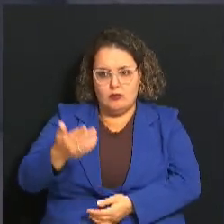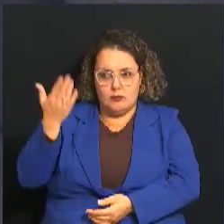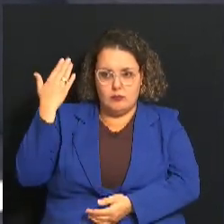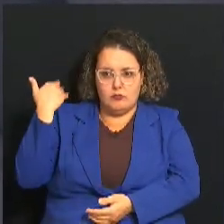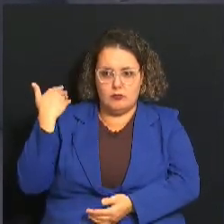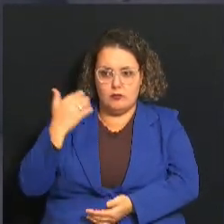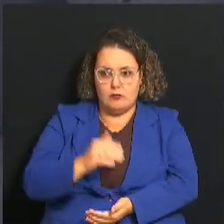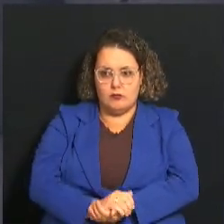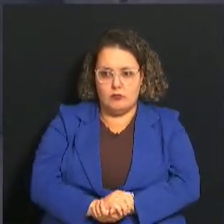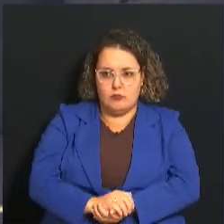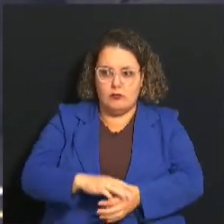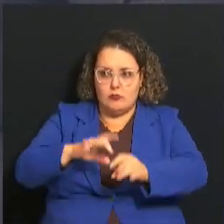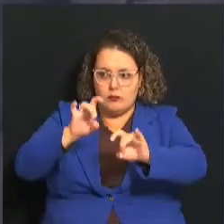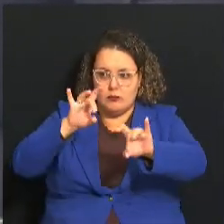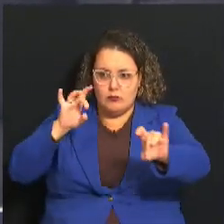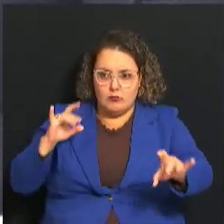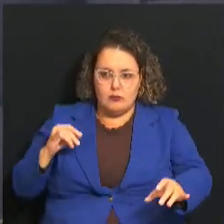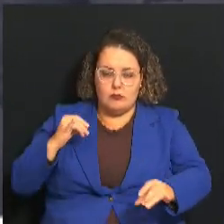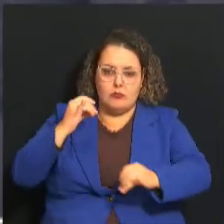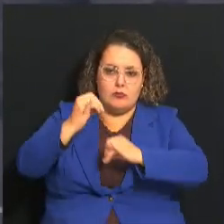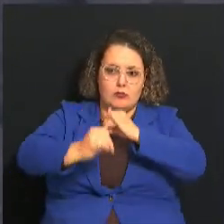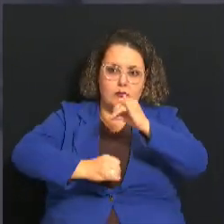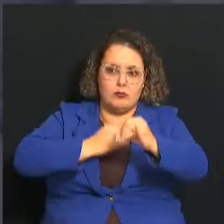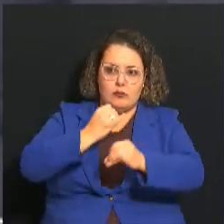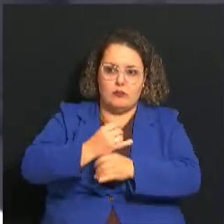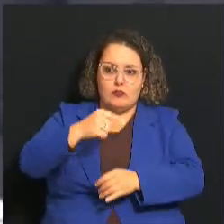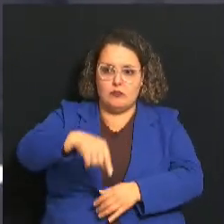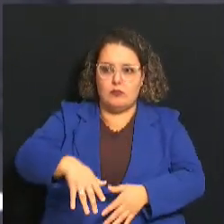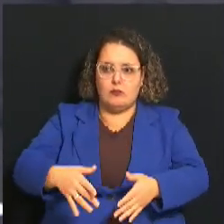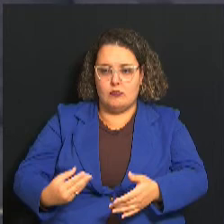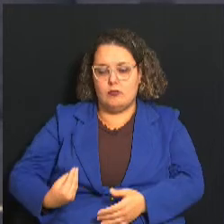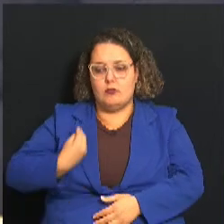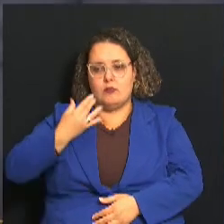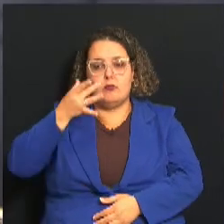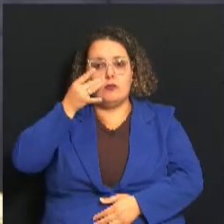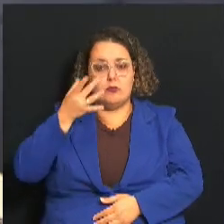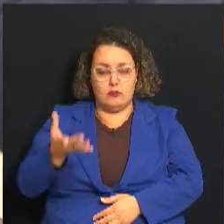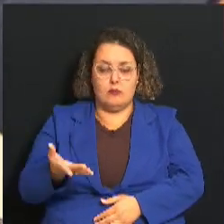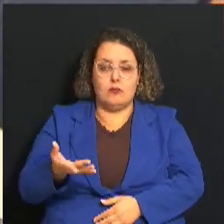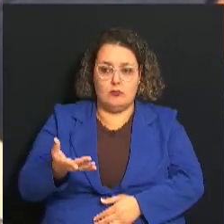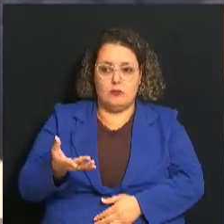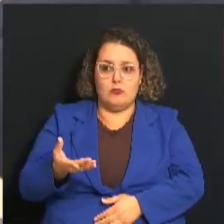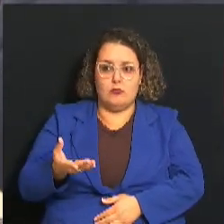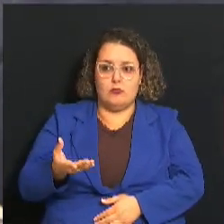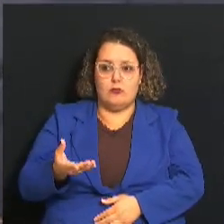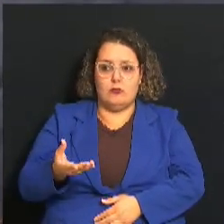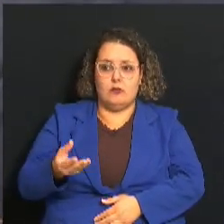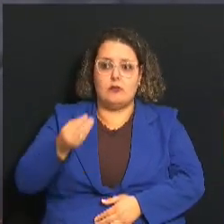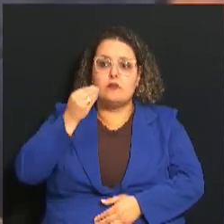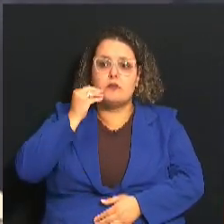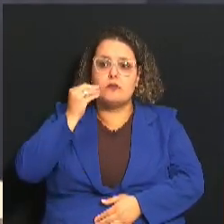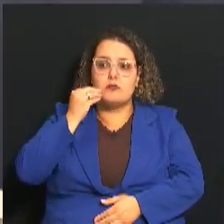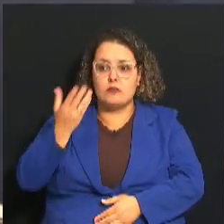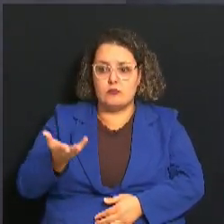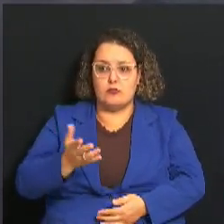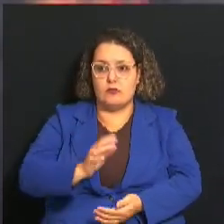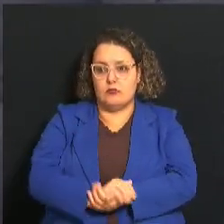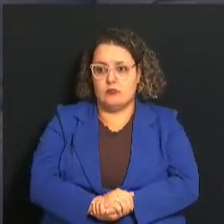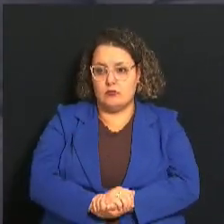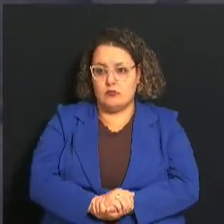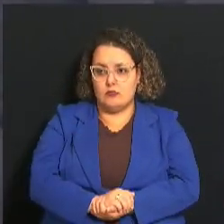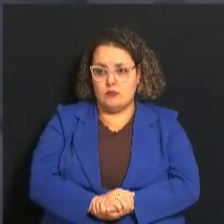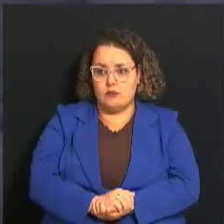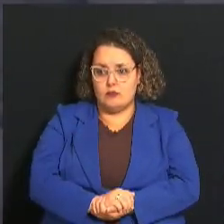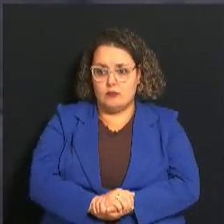ambiente remoto, viemos para cá presencialmente ainda de forma de teste, por isso que a